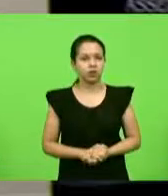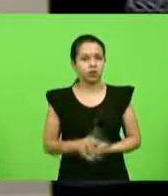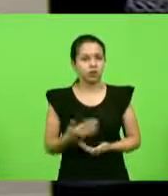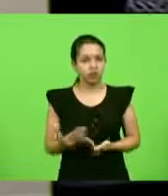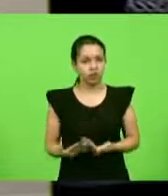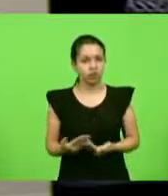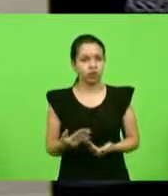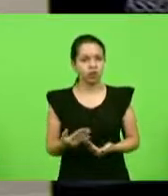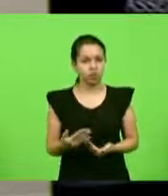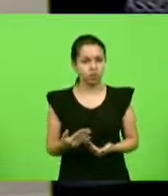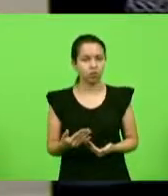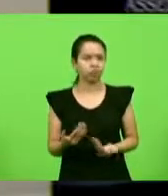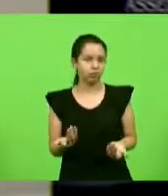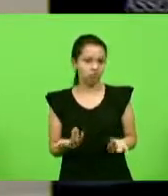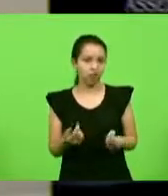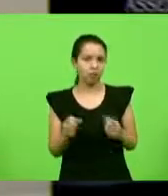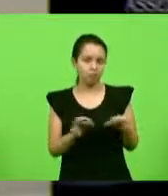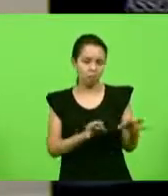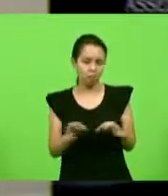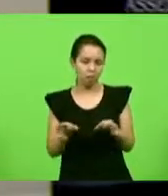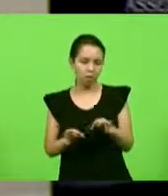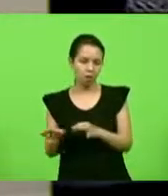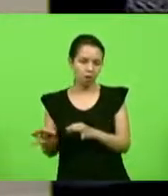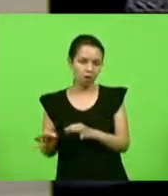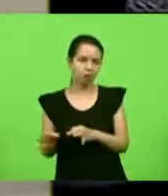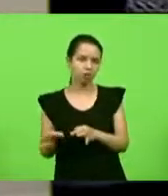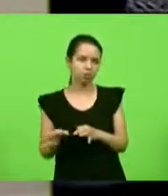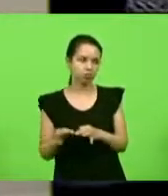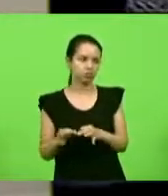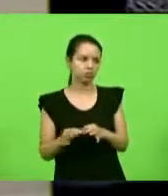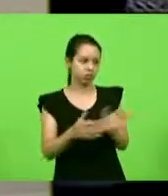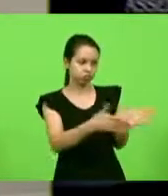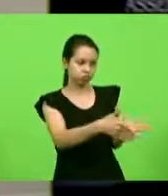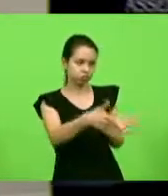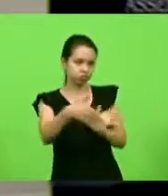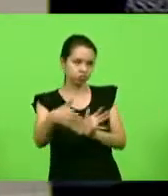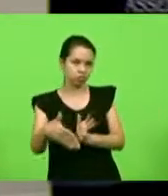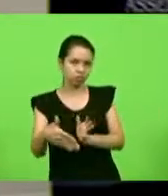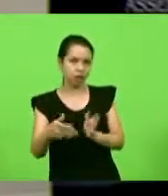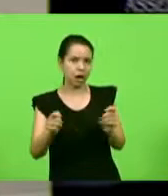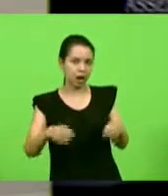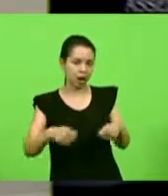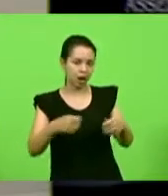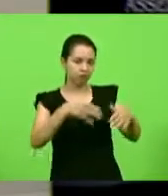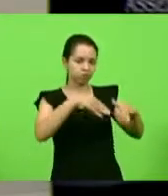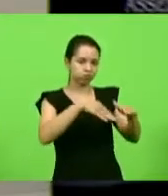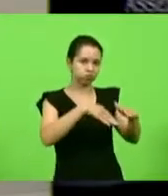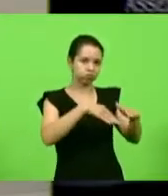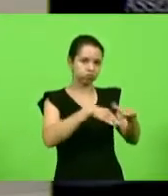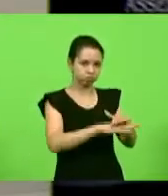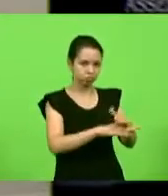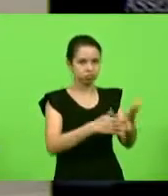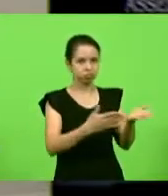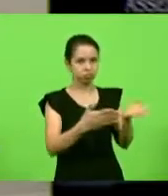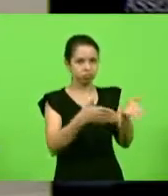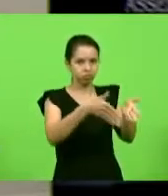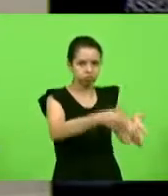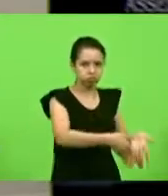devido procedimento funerário e o sepultamento das pessoas